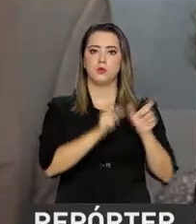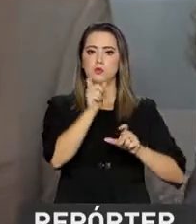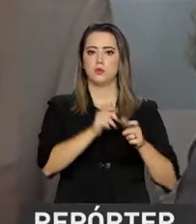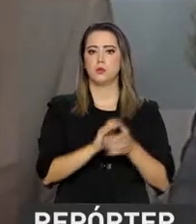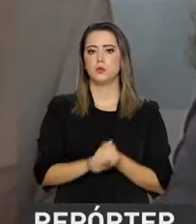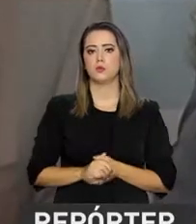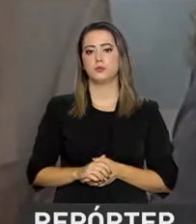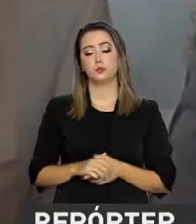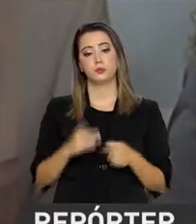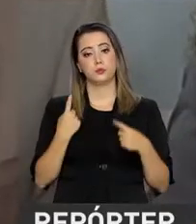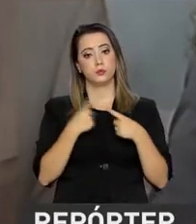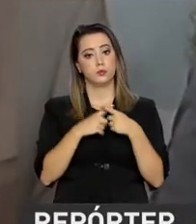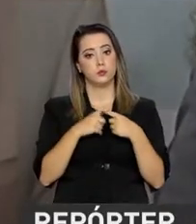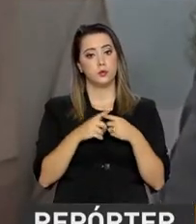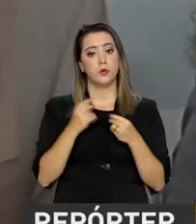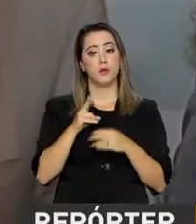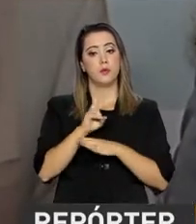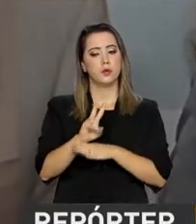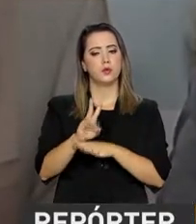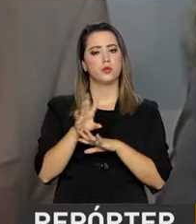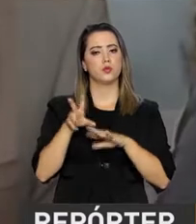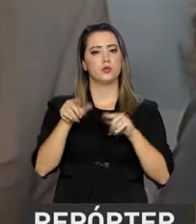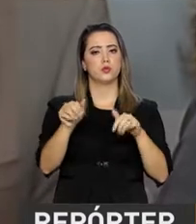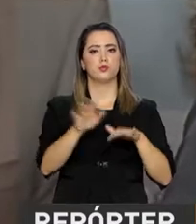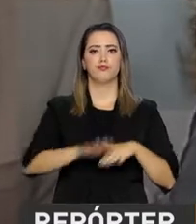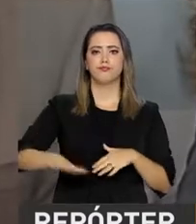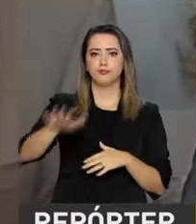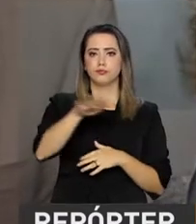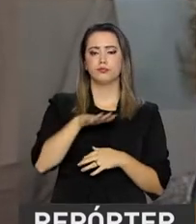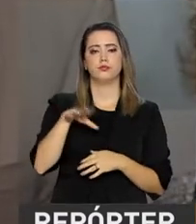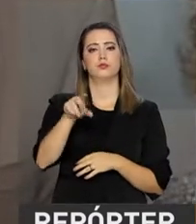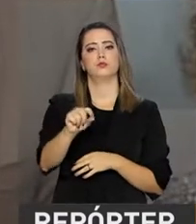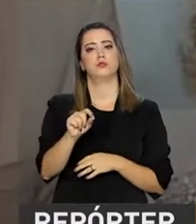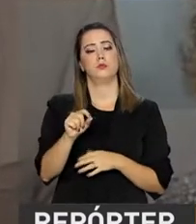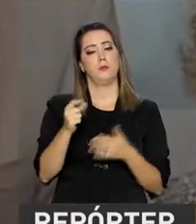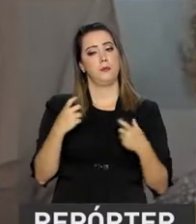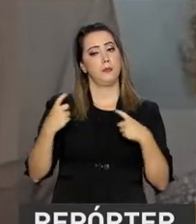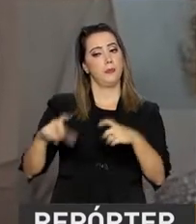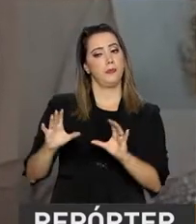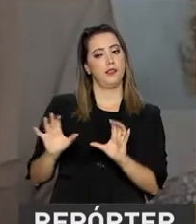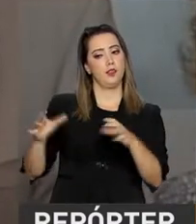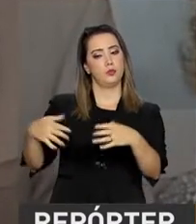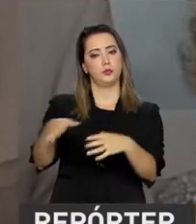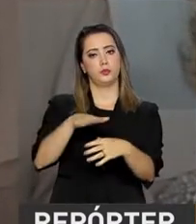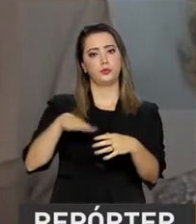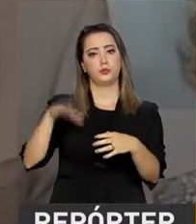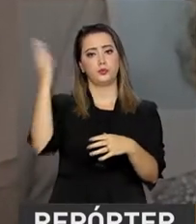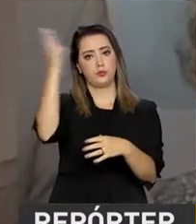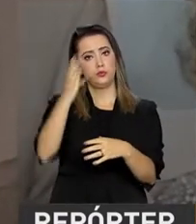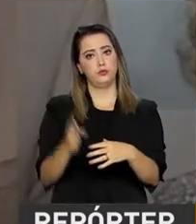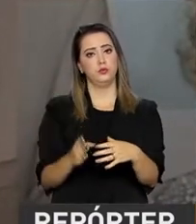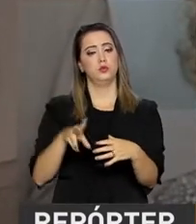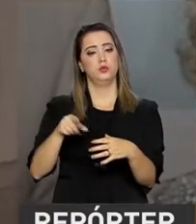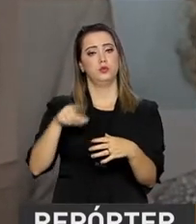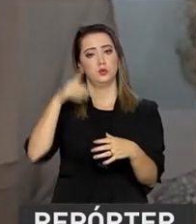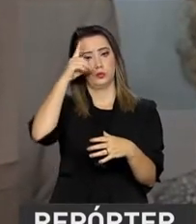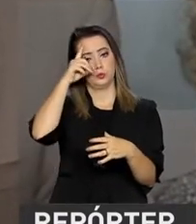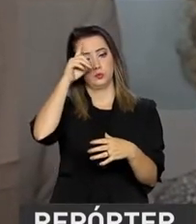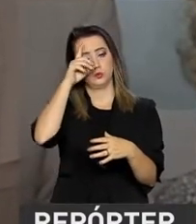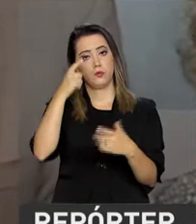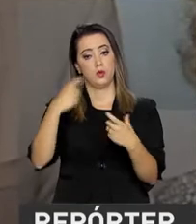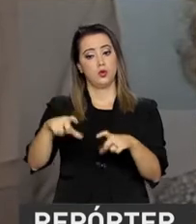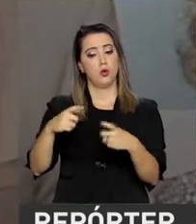uma medida que visa dar cobertura vacinal à população brasileira de áreas onde